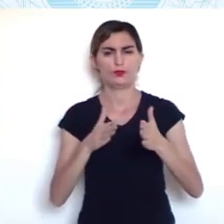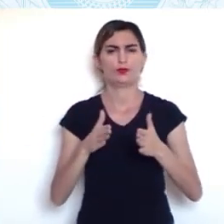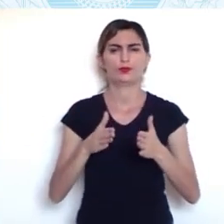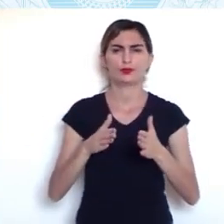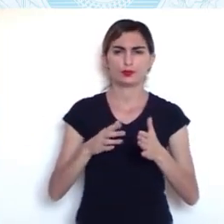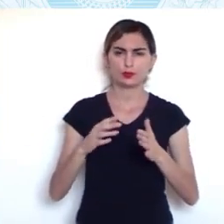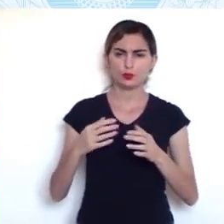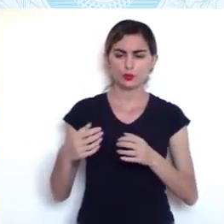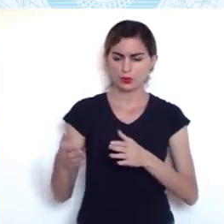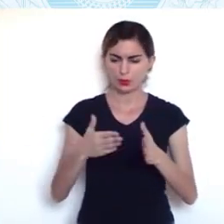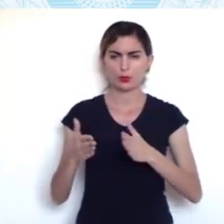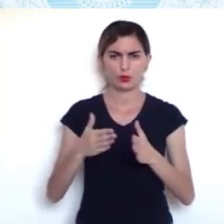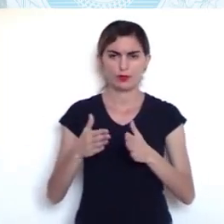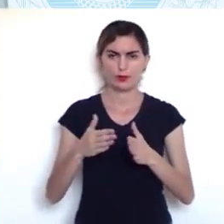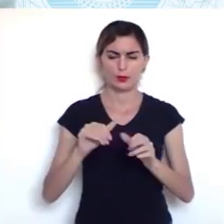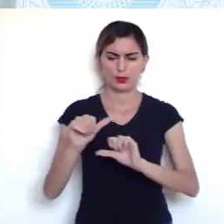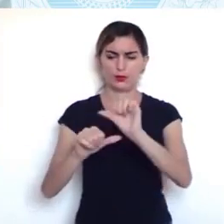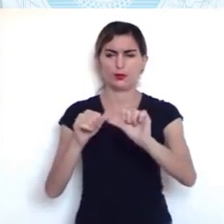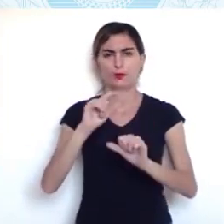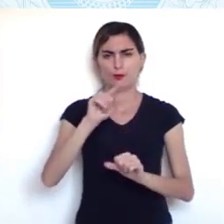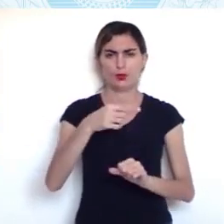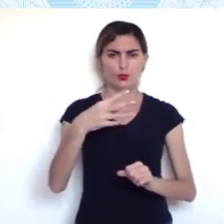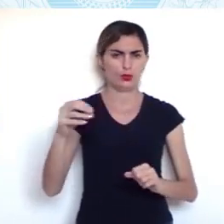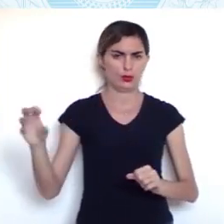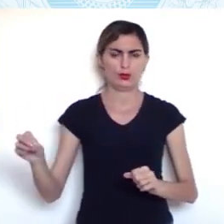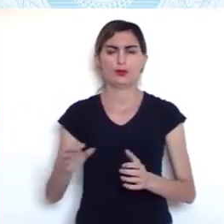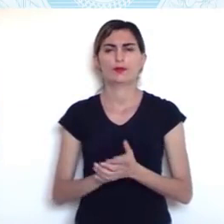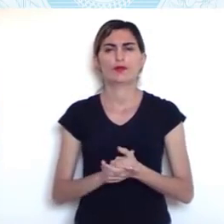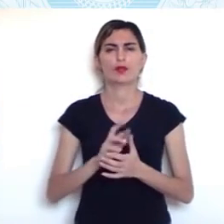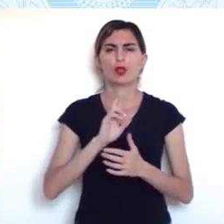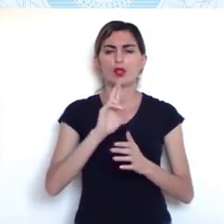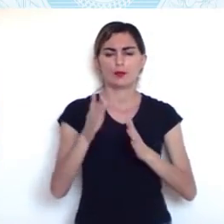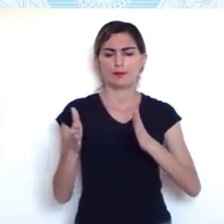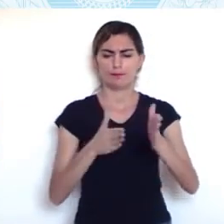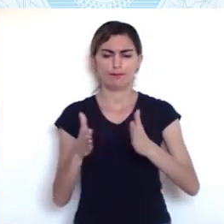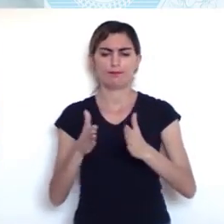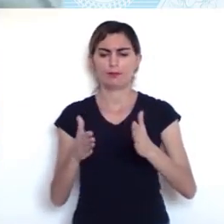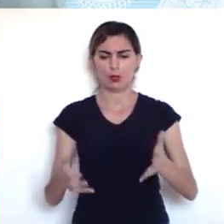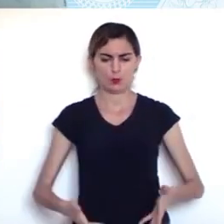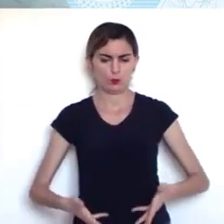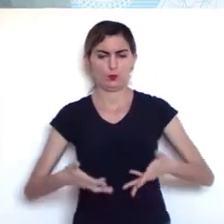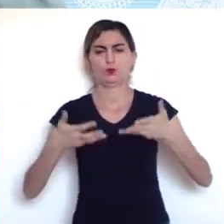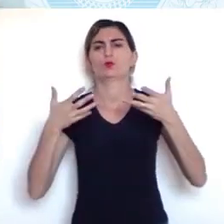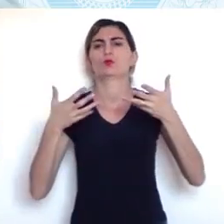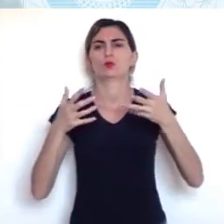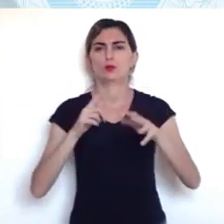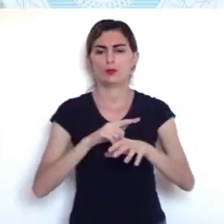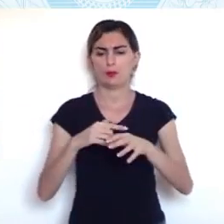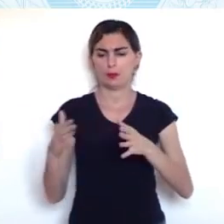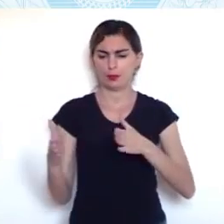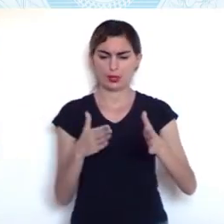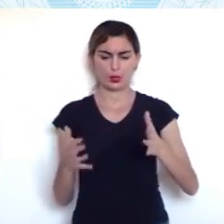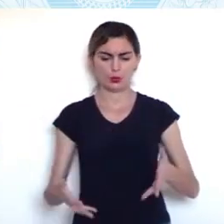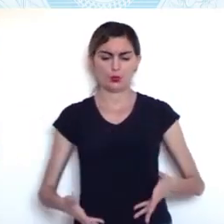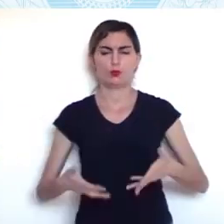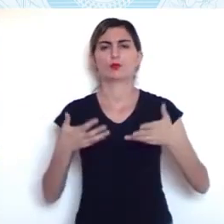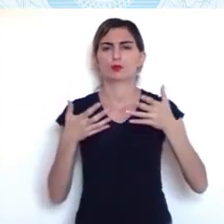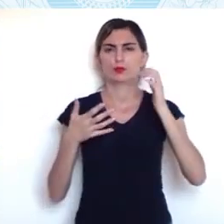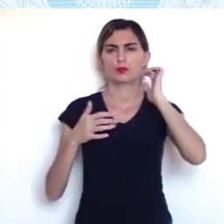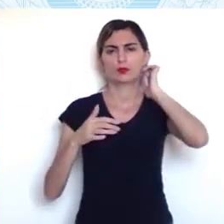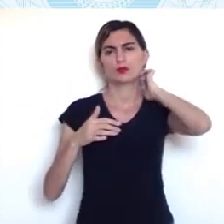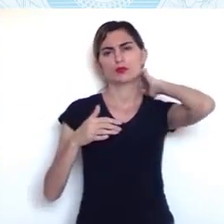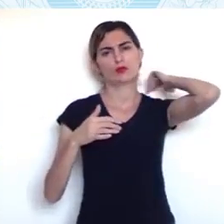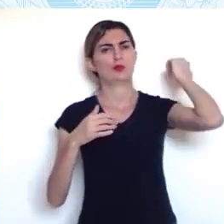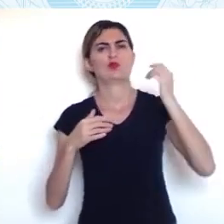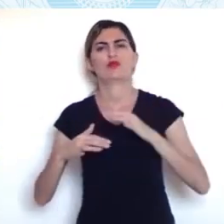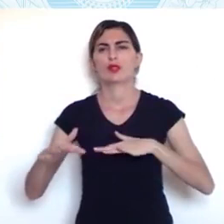do movimento renascentista. É o 400. Corresponde ao auge, olha, ao auge